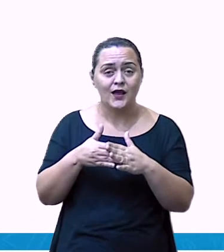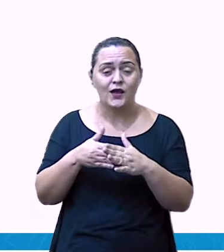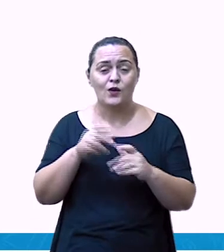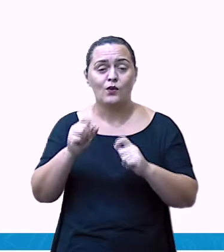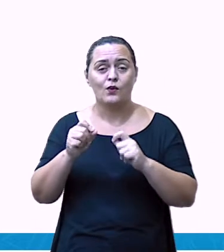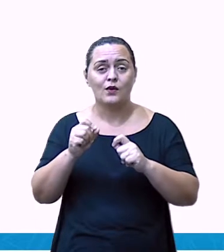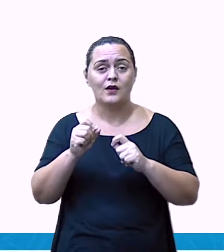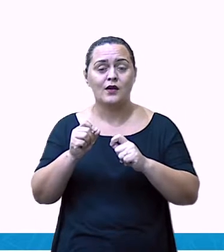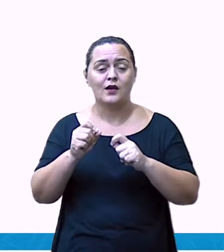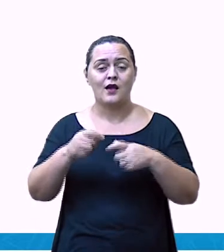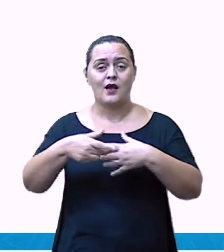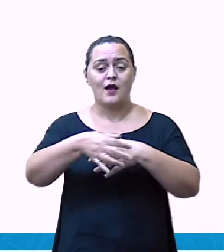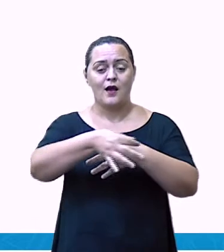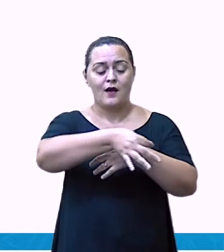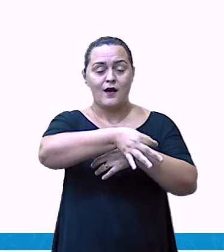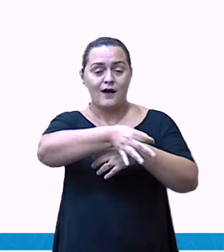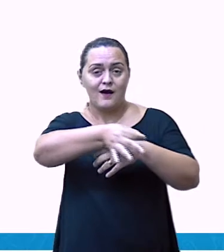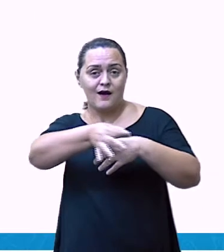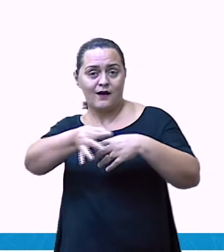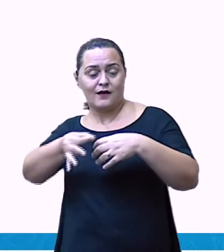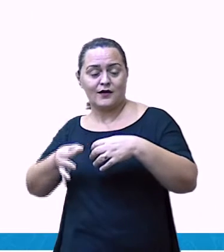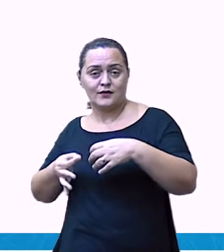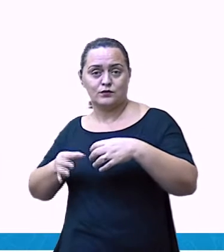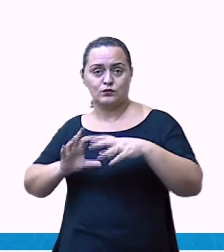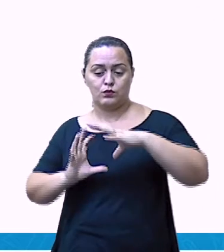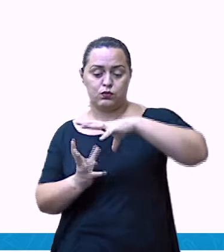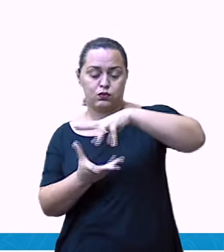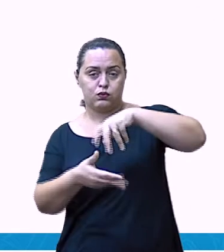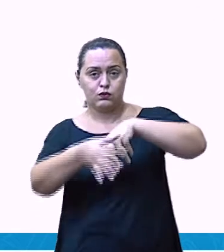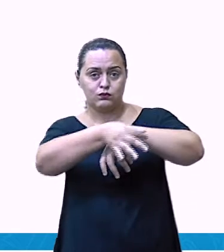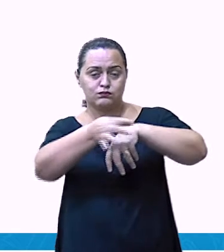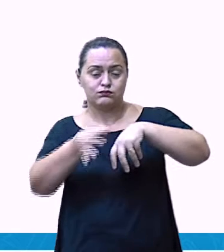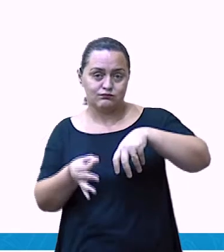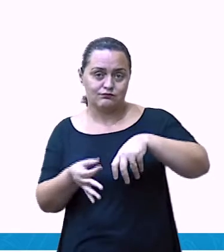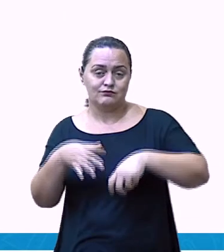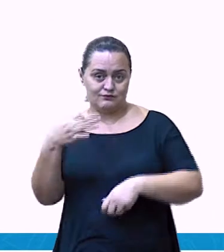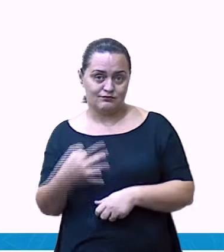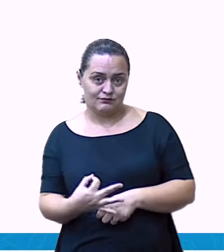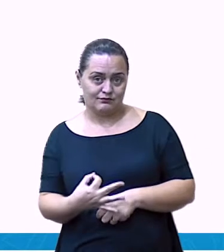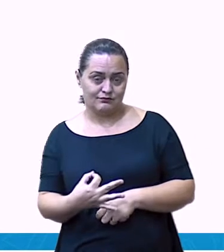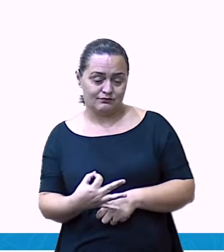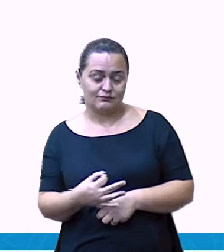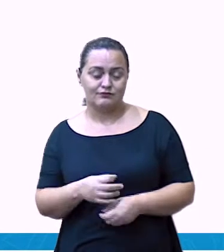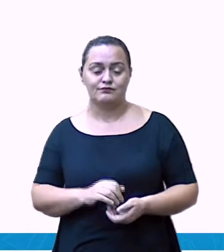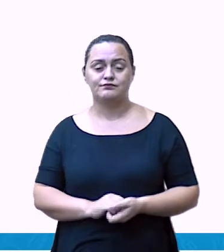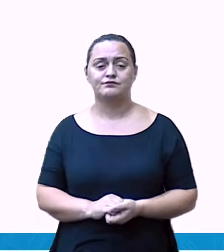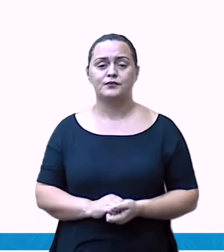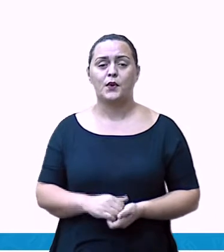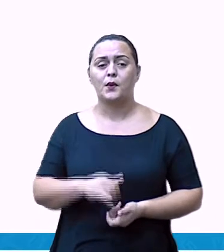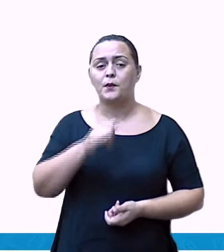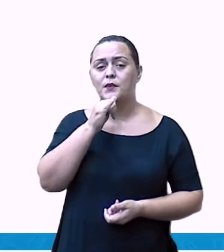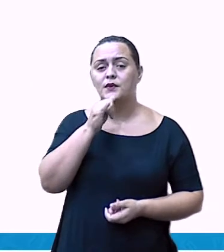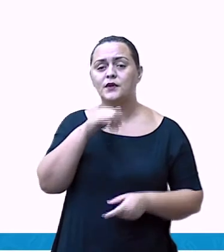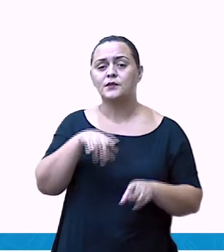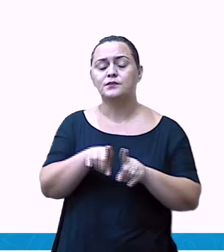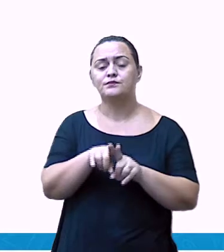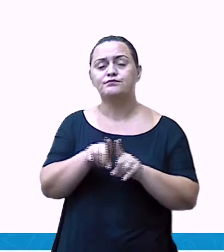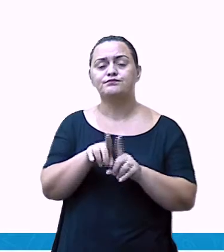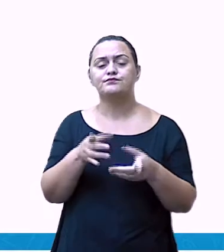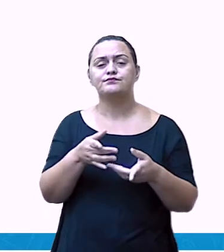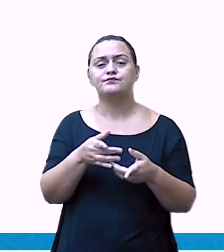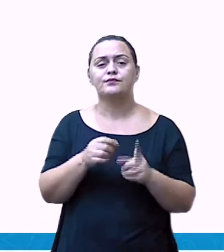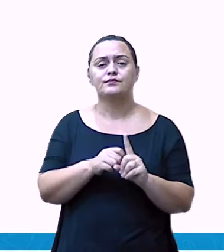calor. Eliane, você falou que é a latitude. Mas olha bem, quanto mais baixa a latitude,